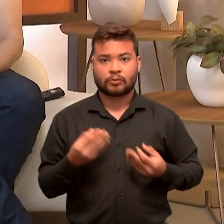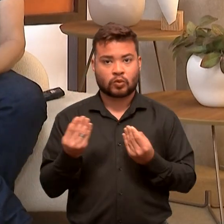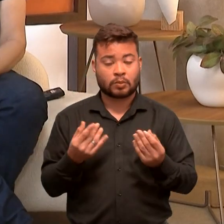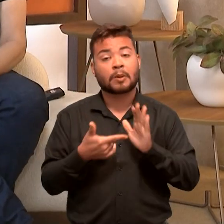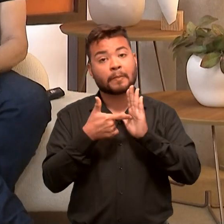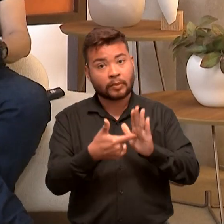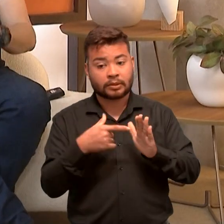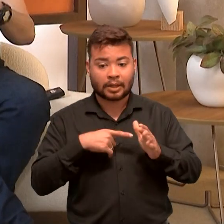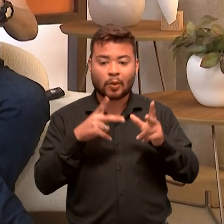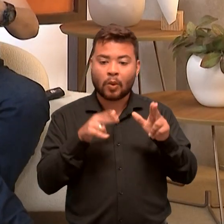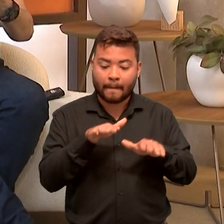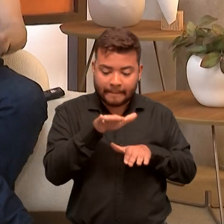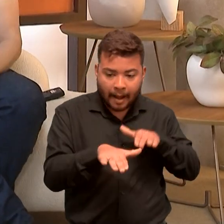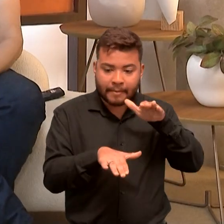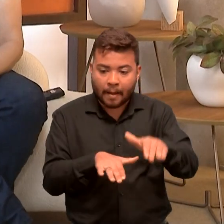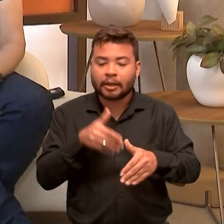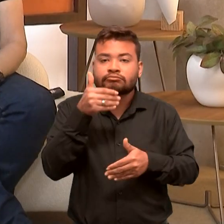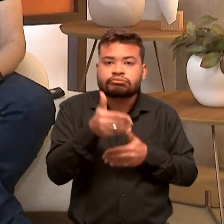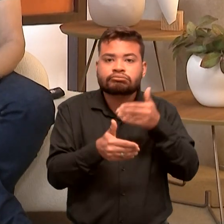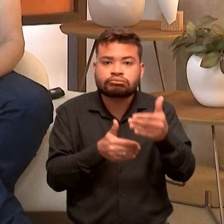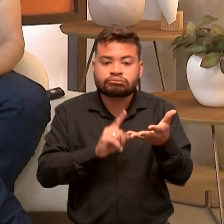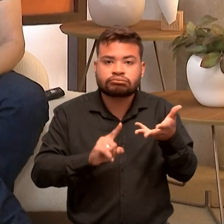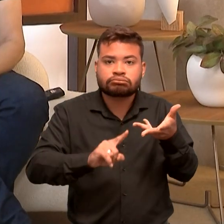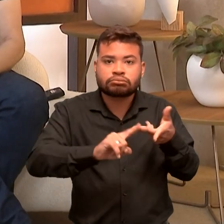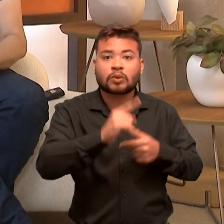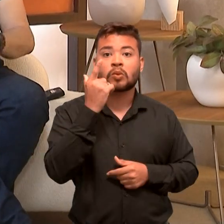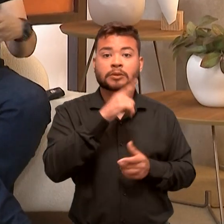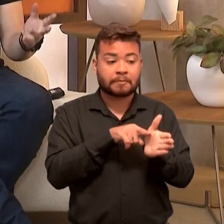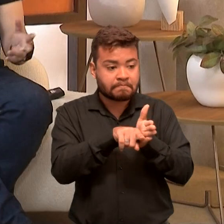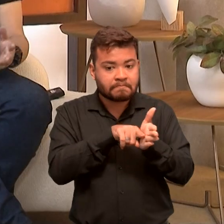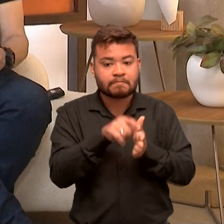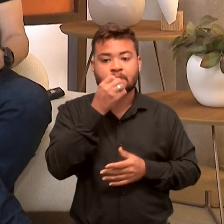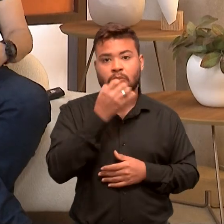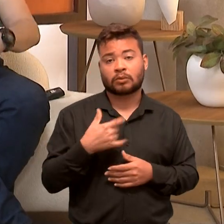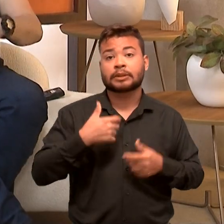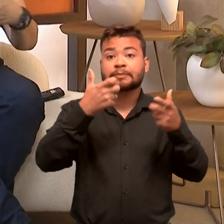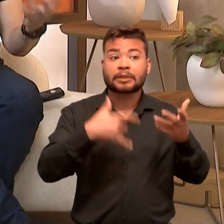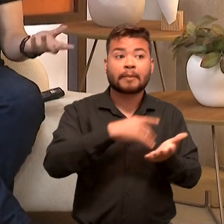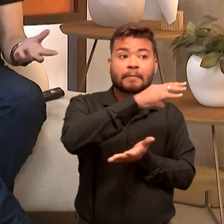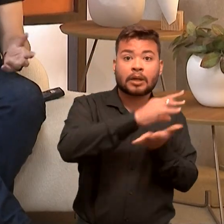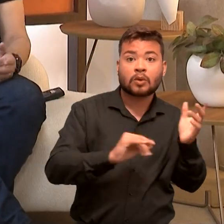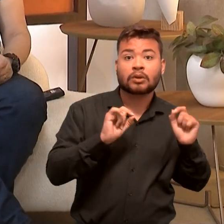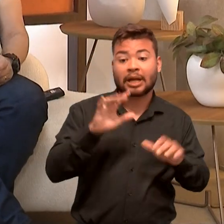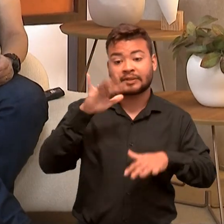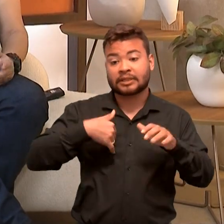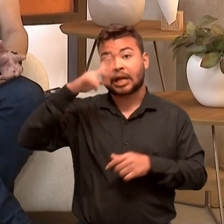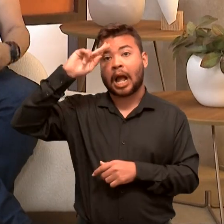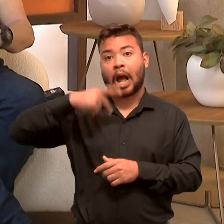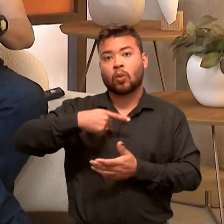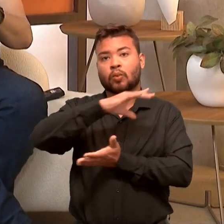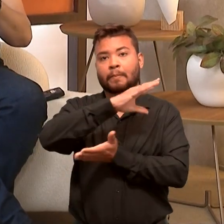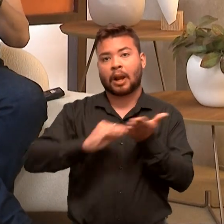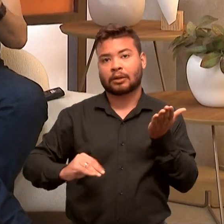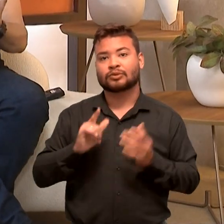tem que seguir para o desenvolvimento de uma boa pesquisa. Lá fala o que é plágio, autoplágio. Às vezes a gente faz autoplágio e nem